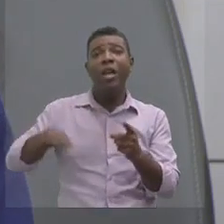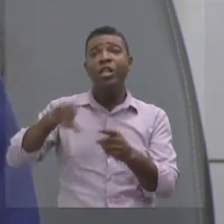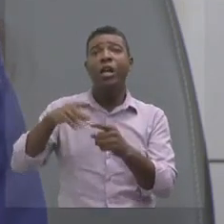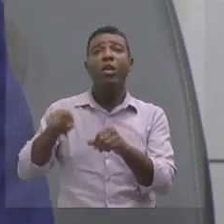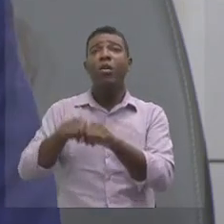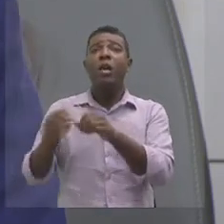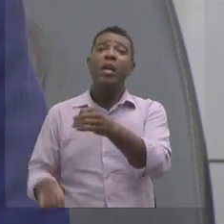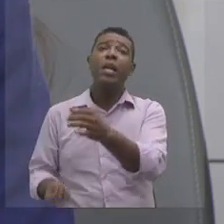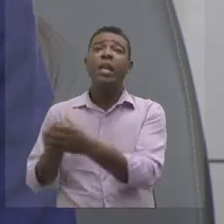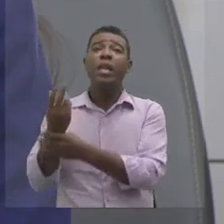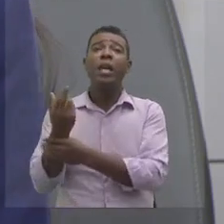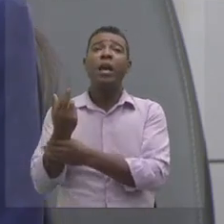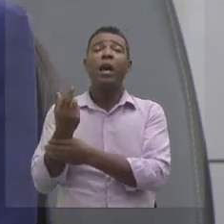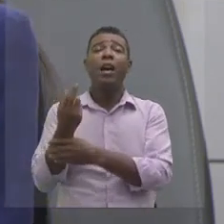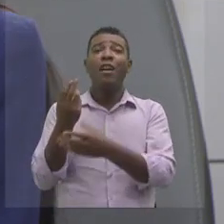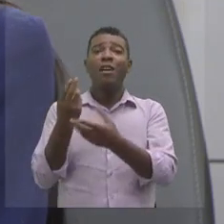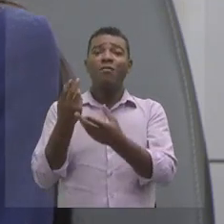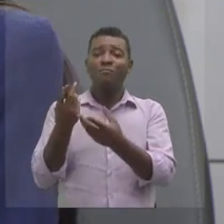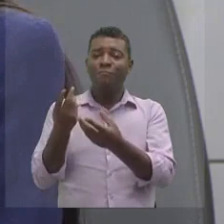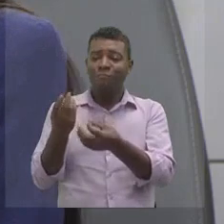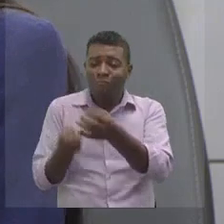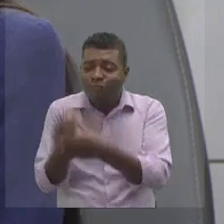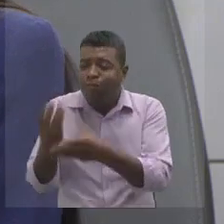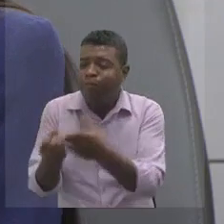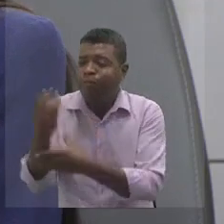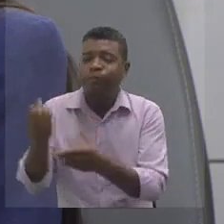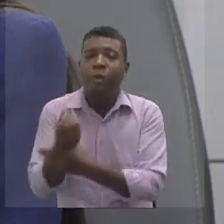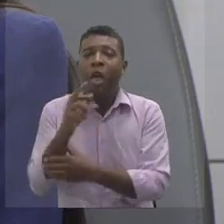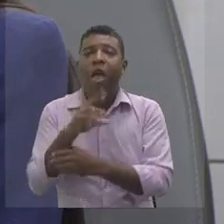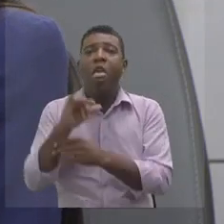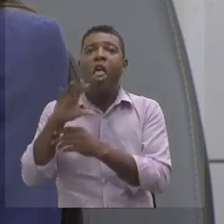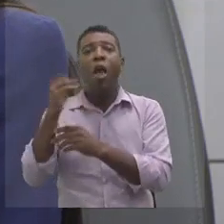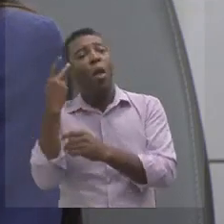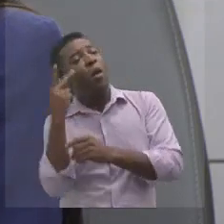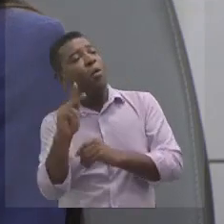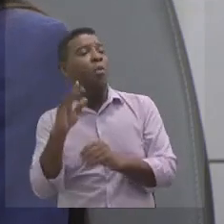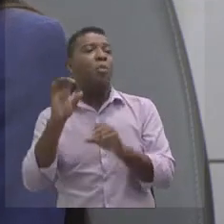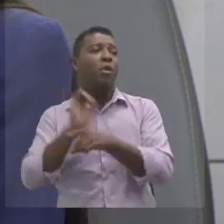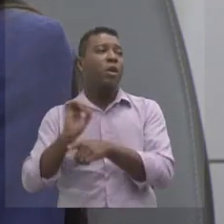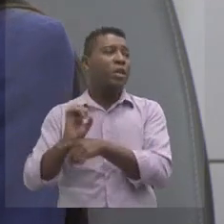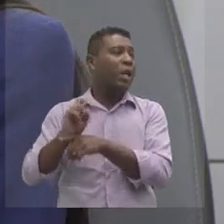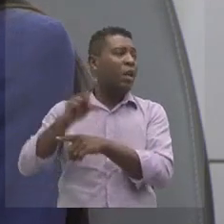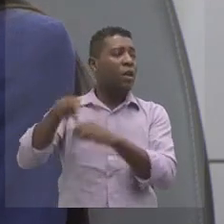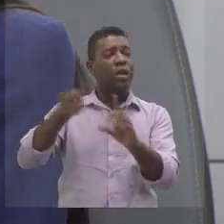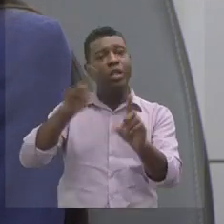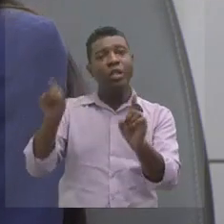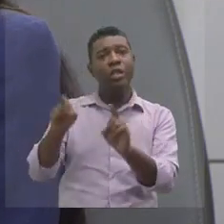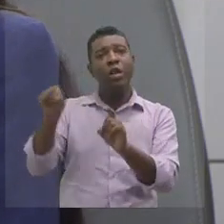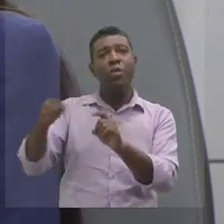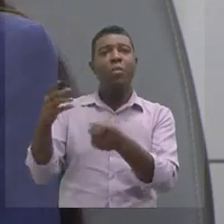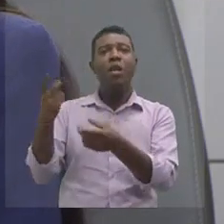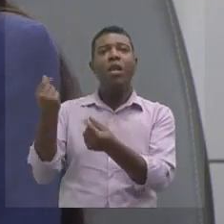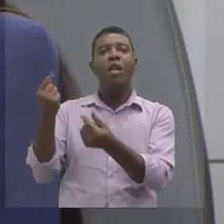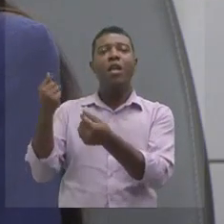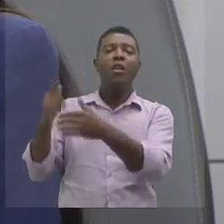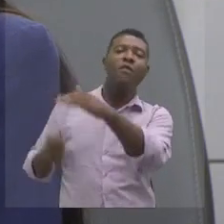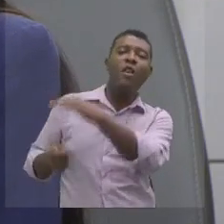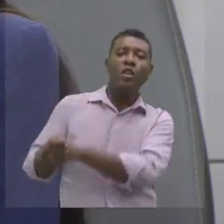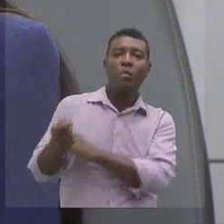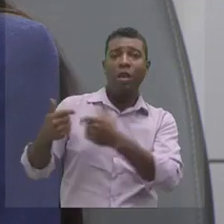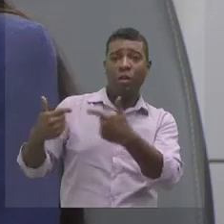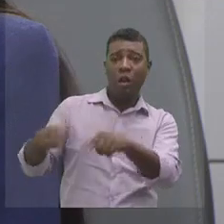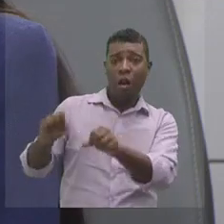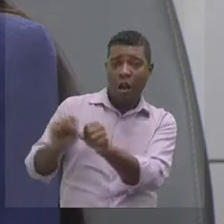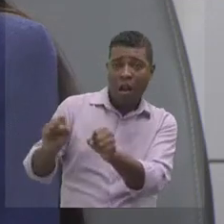riqueza muito grande para o estado que merecem essa contrapartida no sentido de investimentos de obras públicas e se não for possível assim